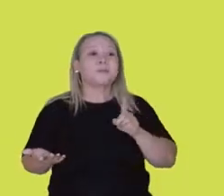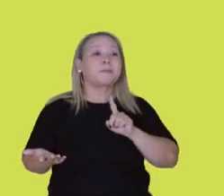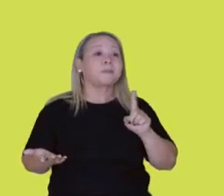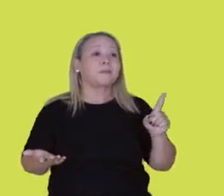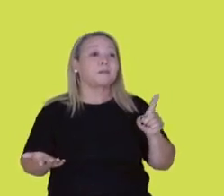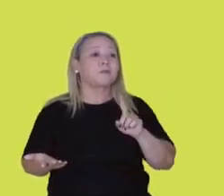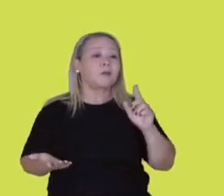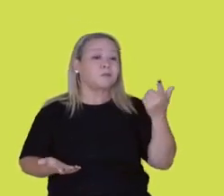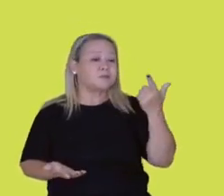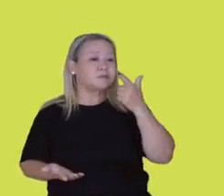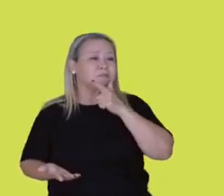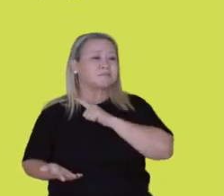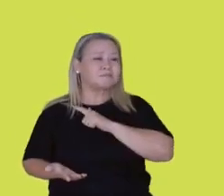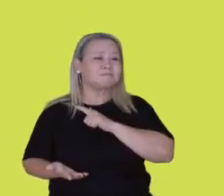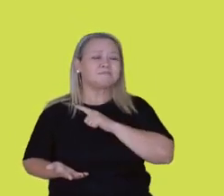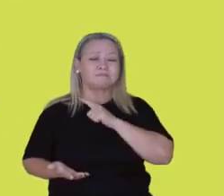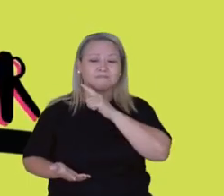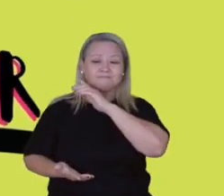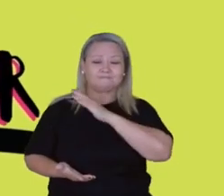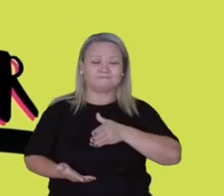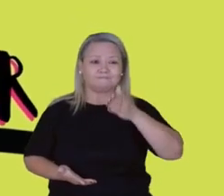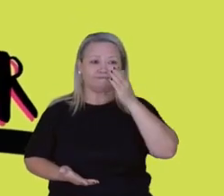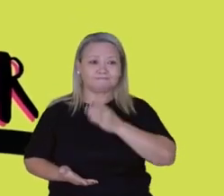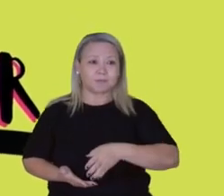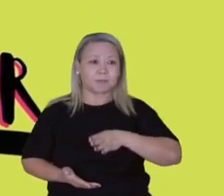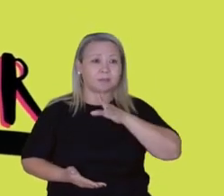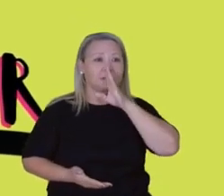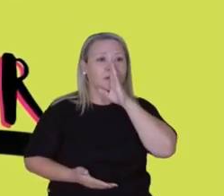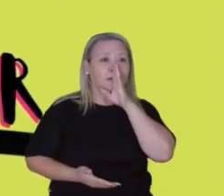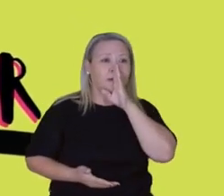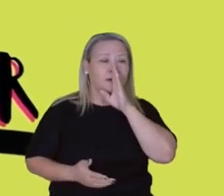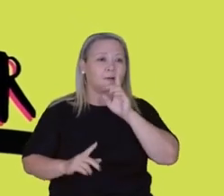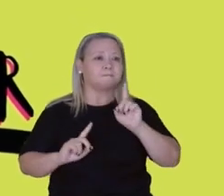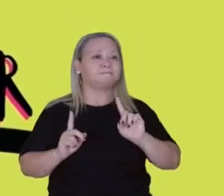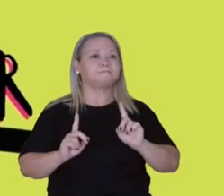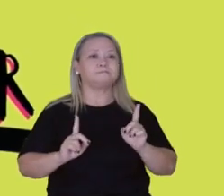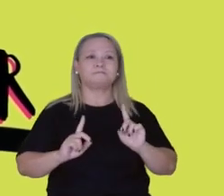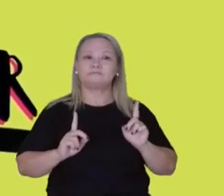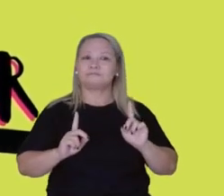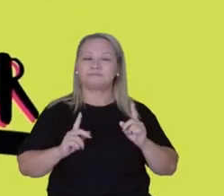Não vão mais conseguir me anular, me calar